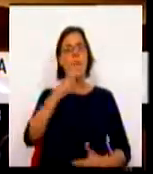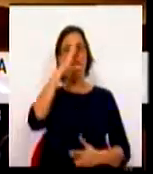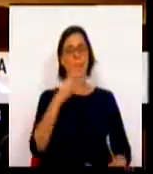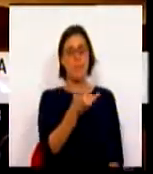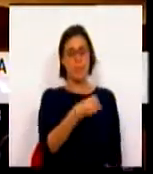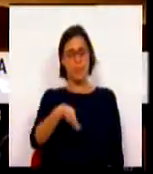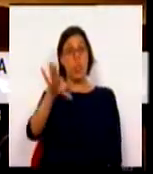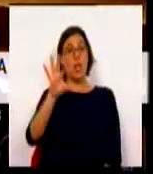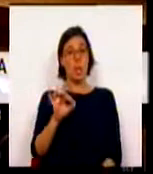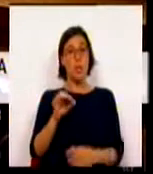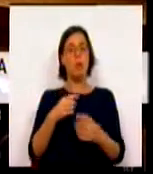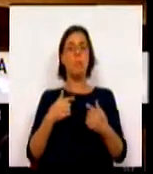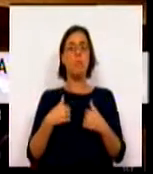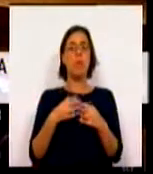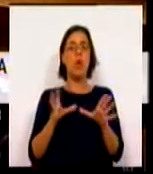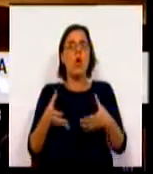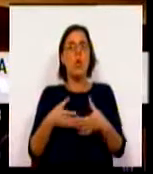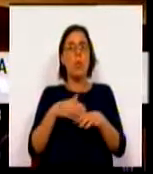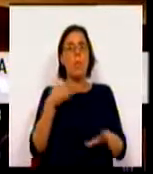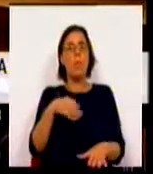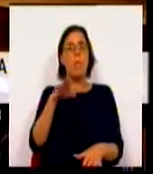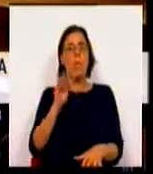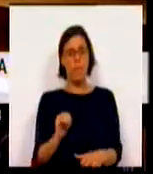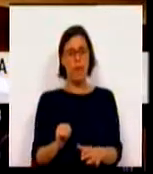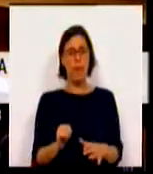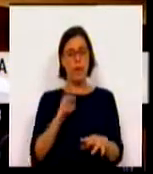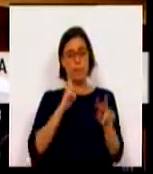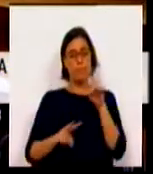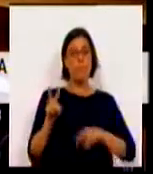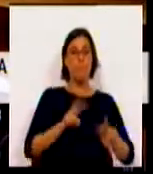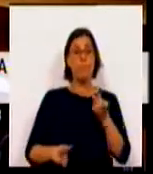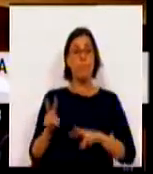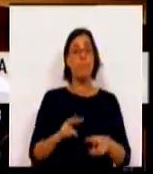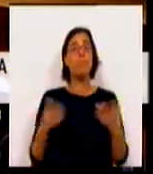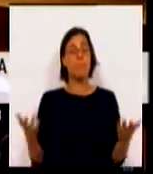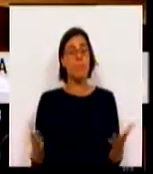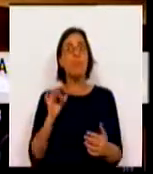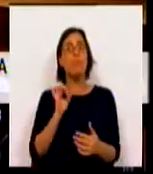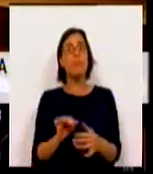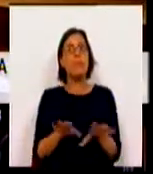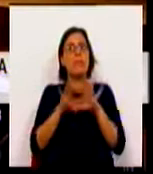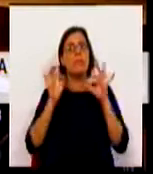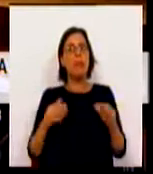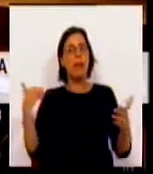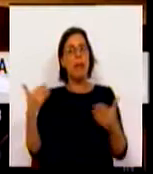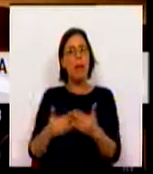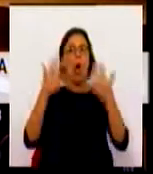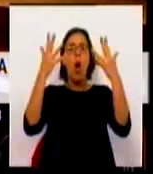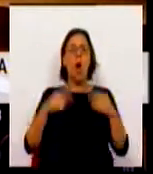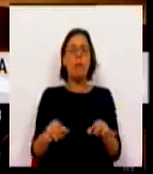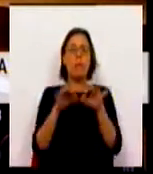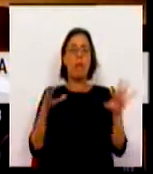para 2018, no entendimento do Grupo Parlamentar do Partido Socialista, vem, tal como sucedia com o Orçamento